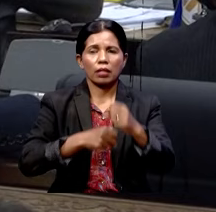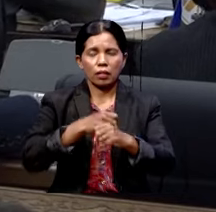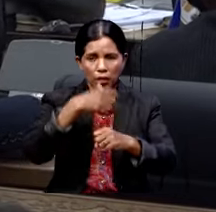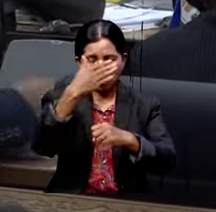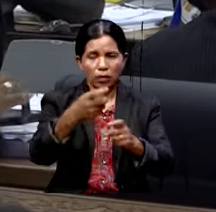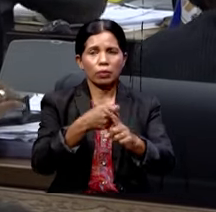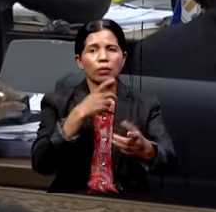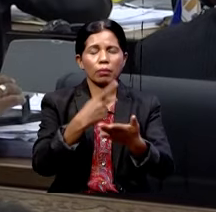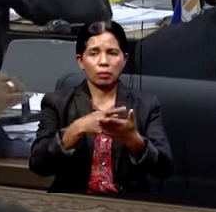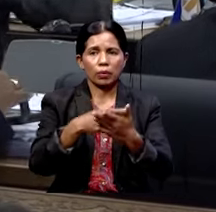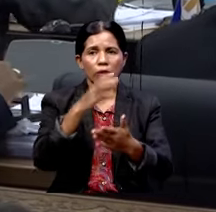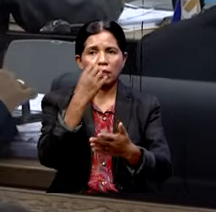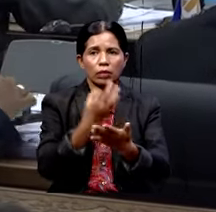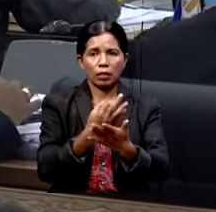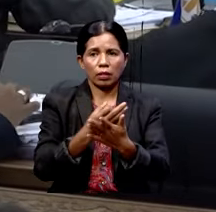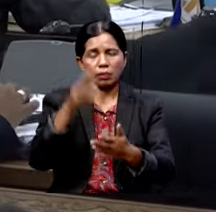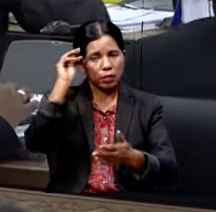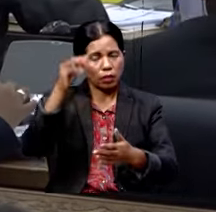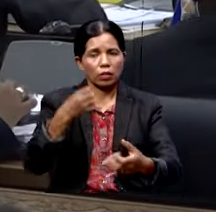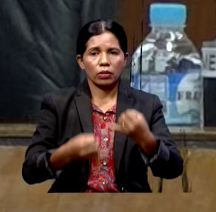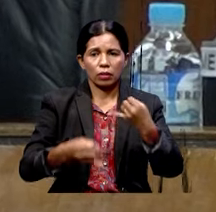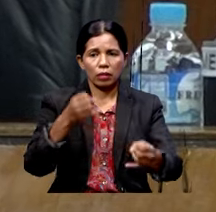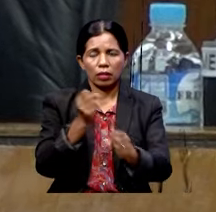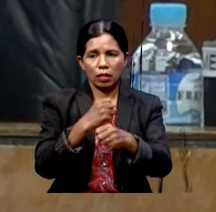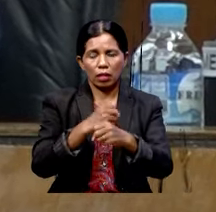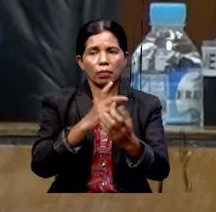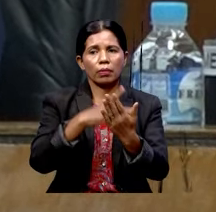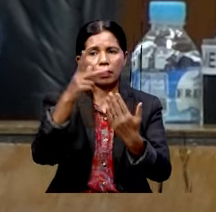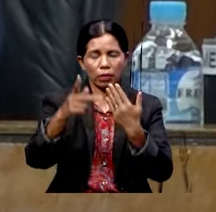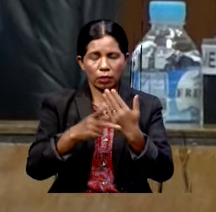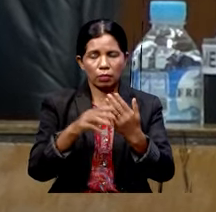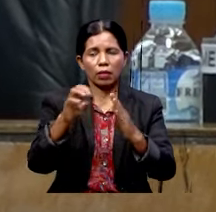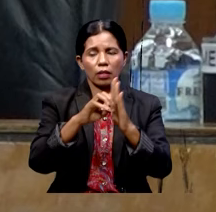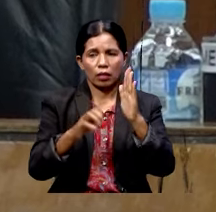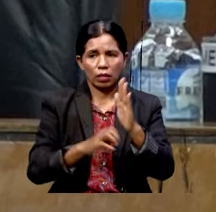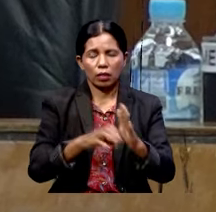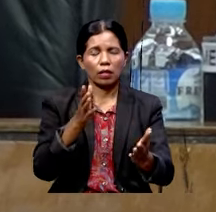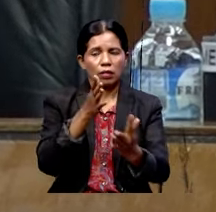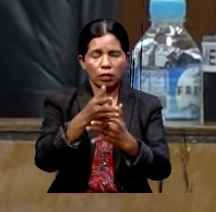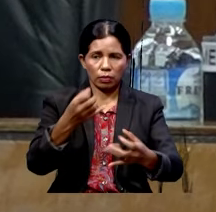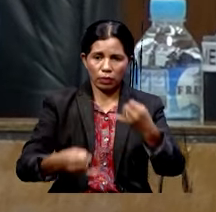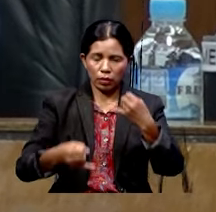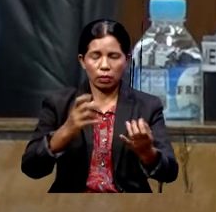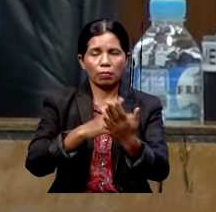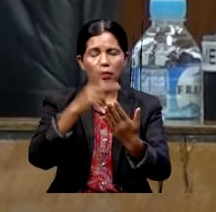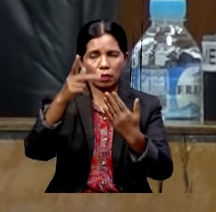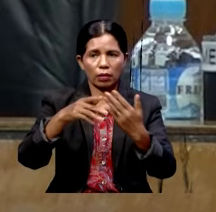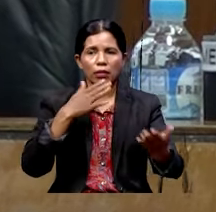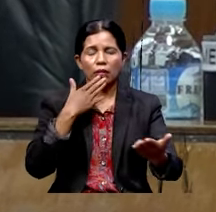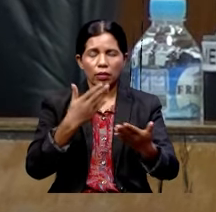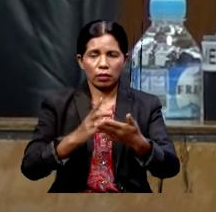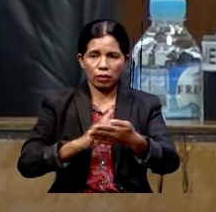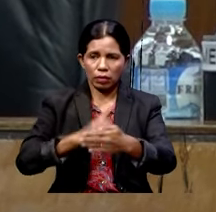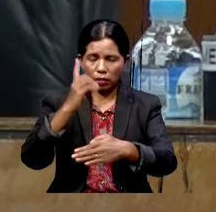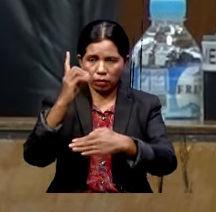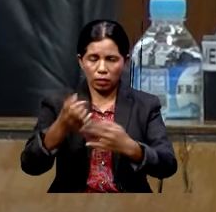se proposta de orçamento, né? Ministério da Justiça se financia programa Reforma Estado, Programa Acesso à Justiça, Programa Funcionamento no